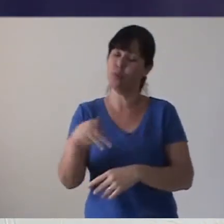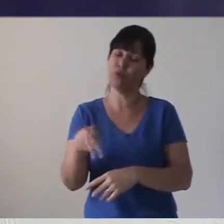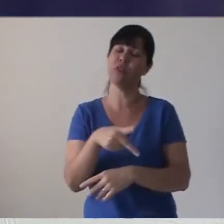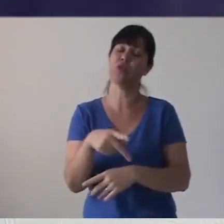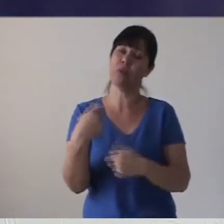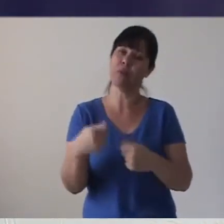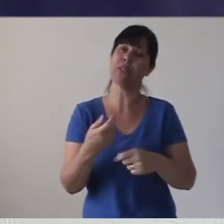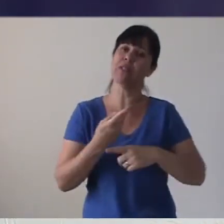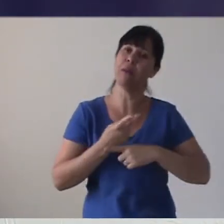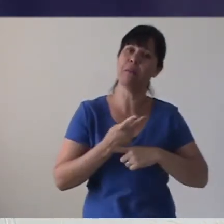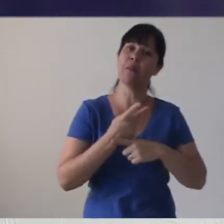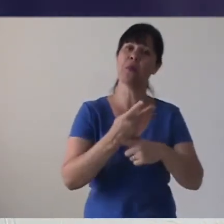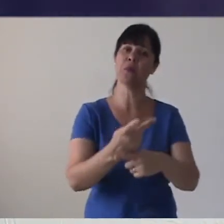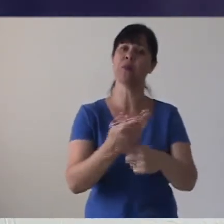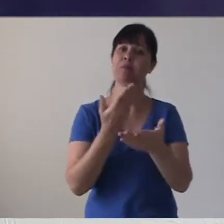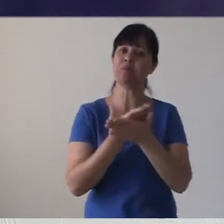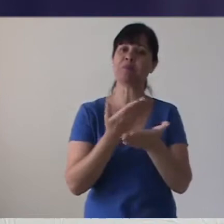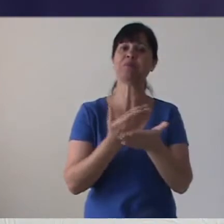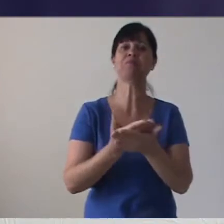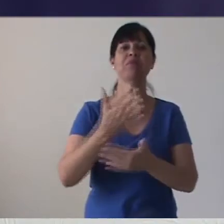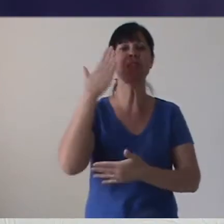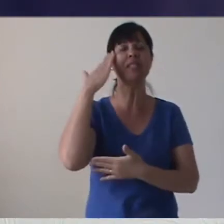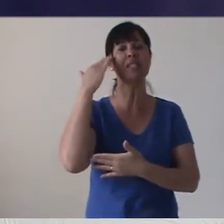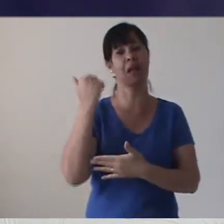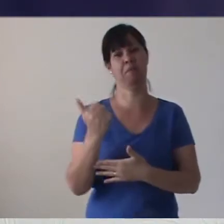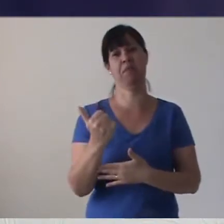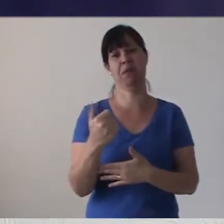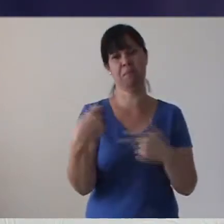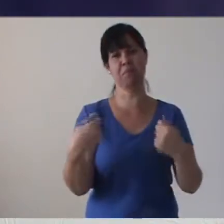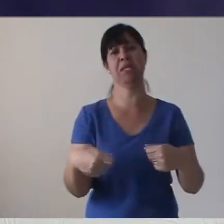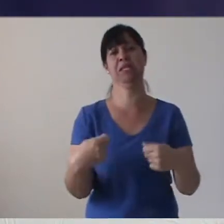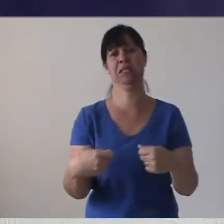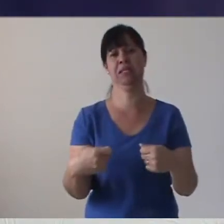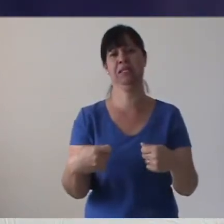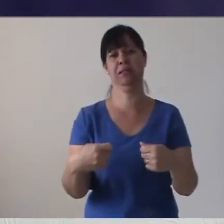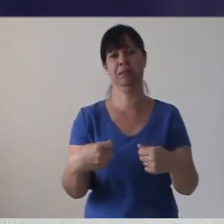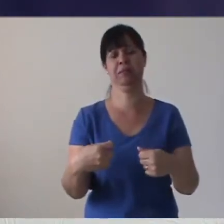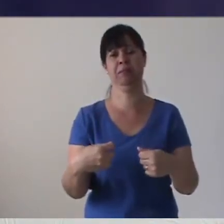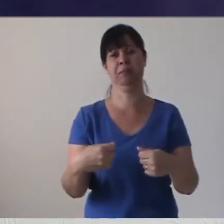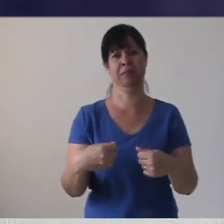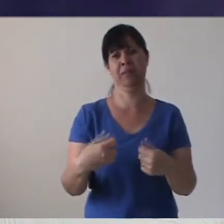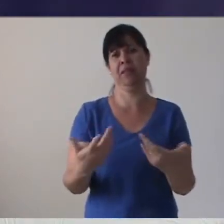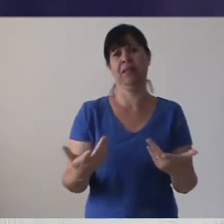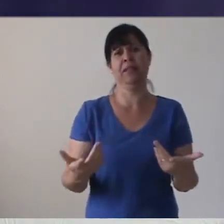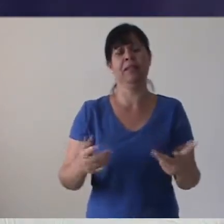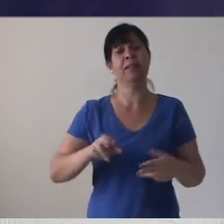precisa, né? Ele precisa saber, né?